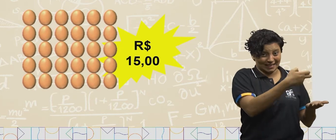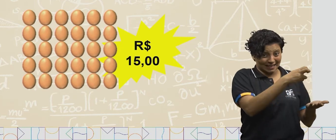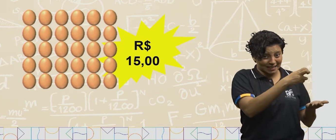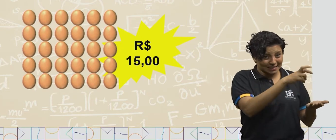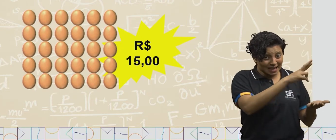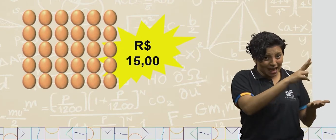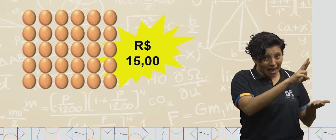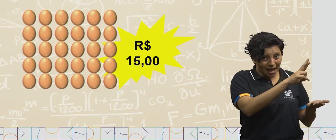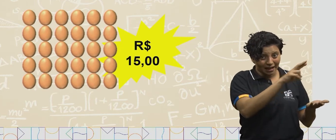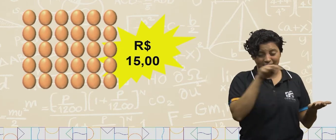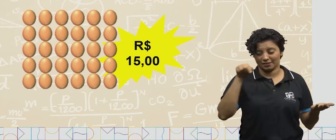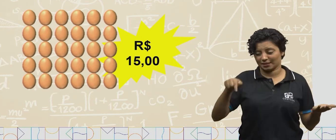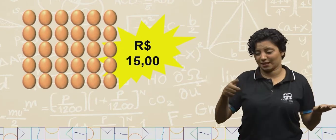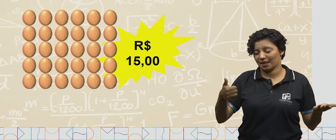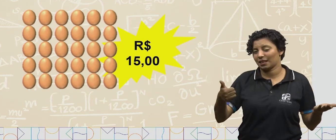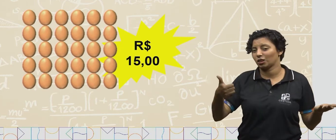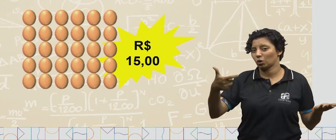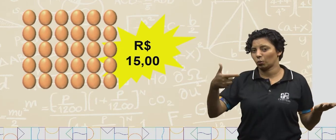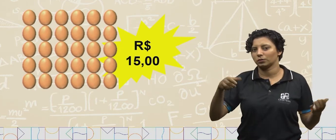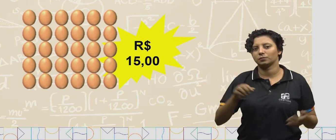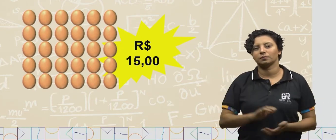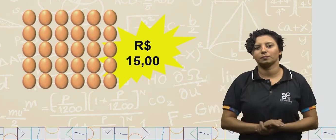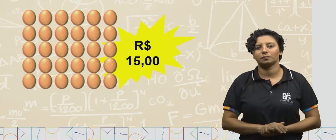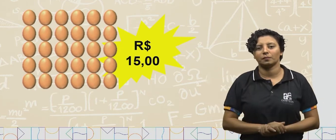R$12, cada ovo vai custar